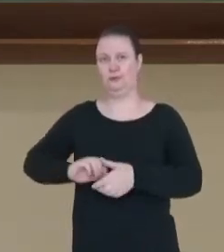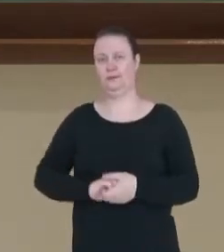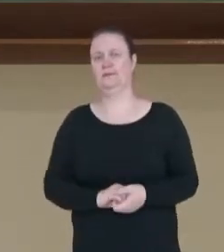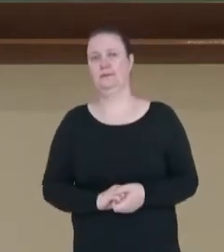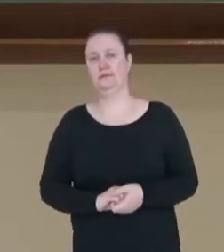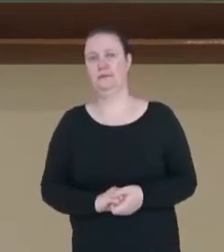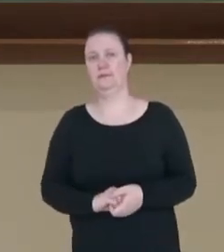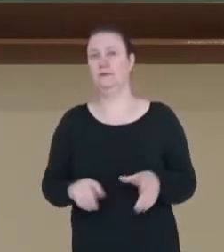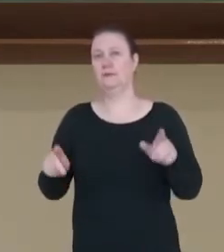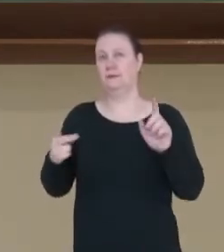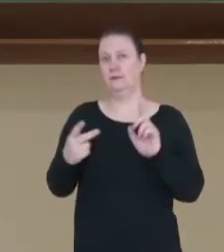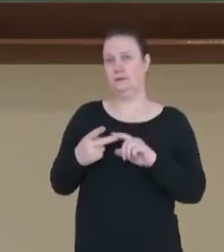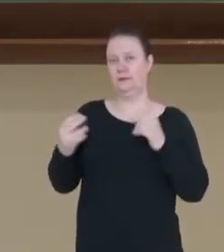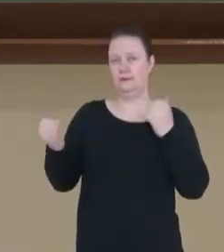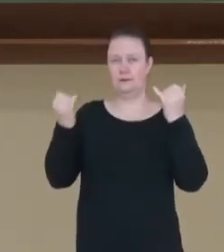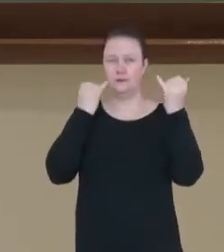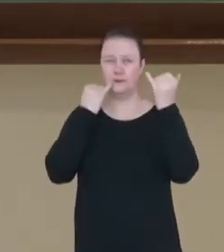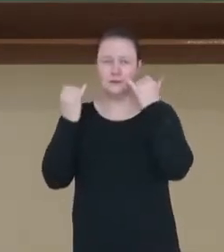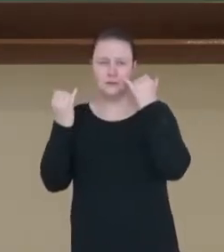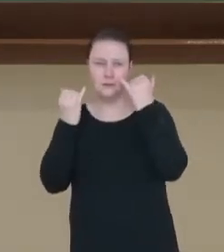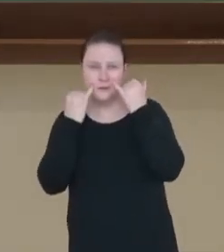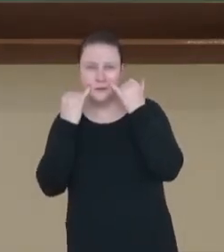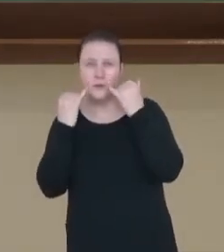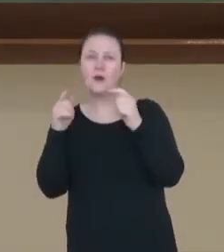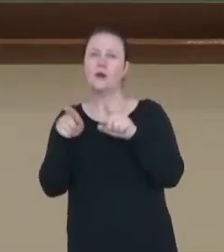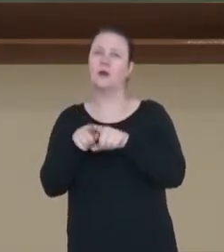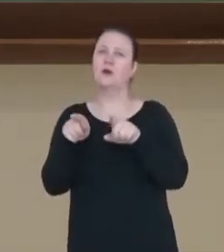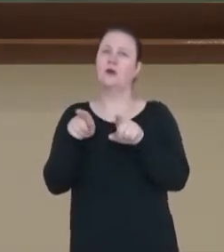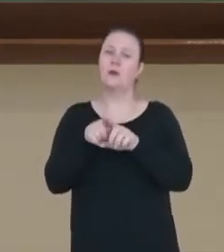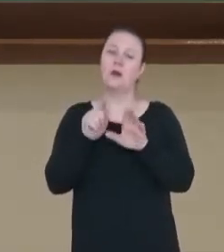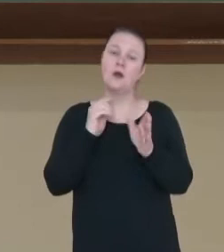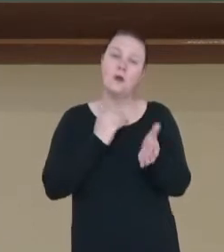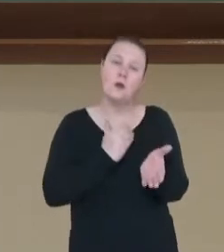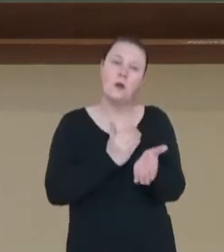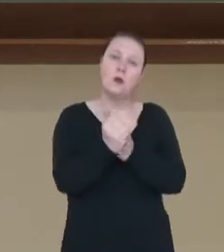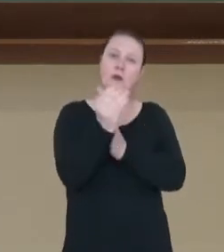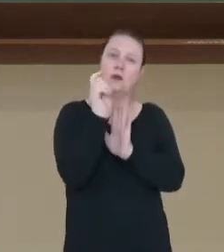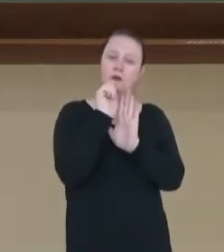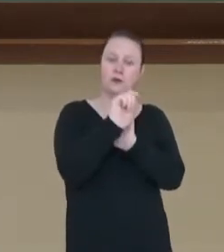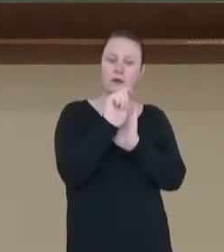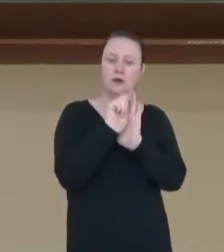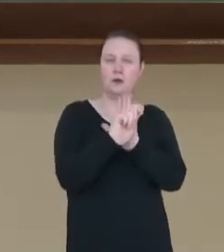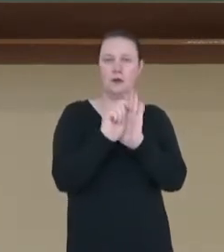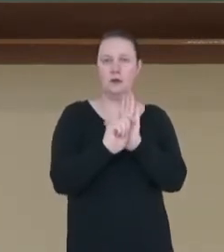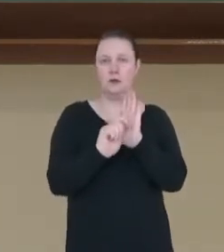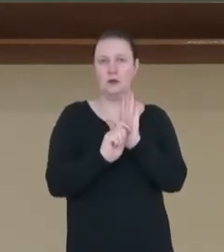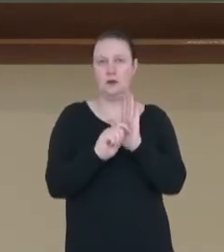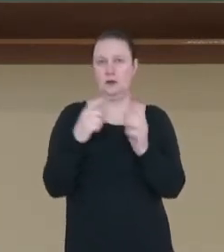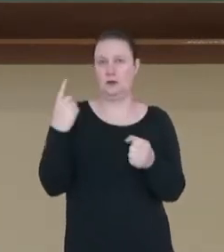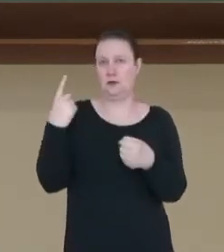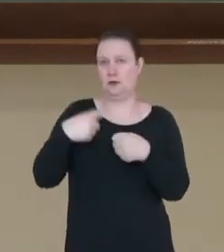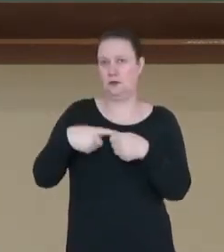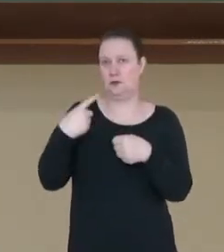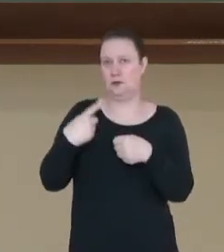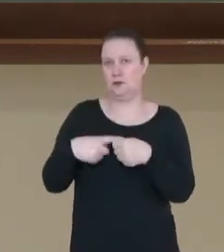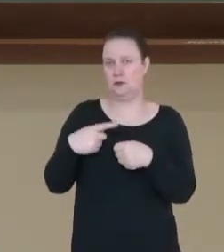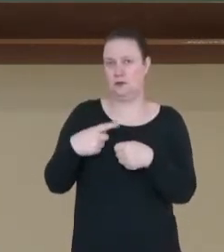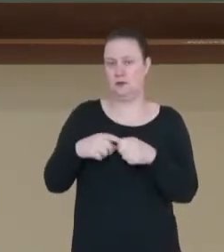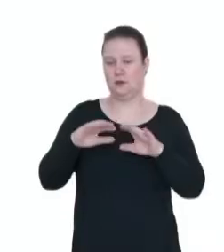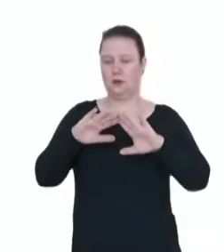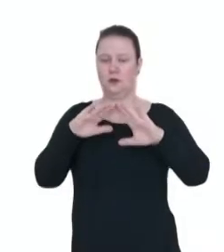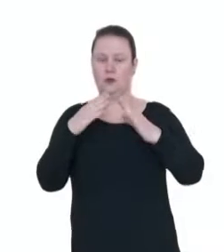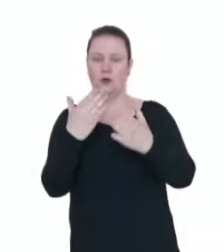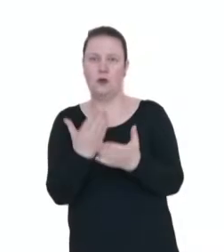informação importante, que ele começou a escrever quando estava na cidade, né, no